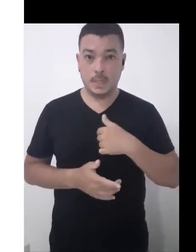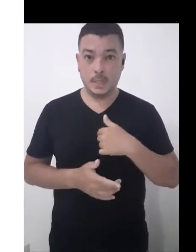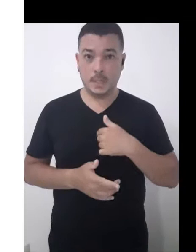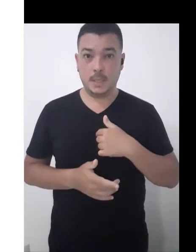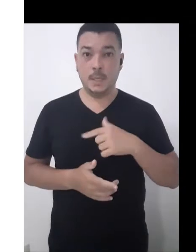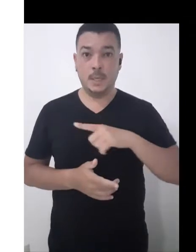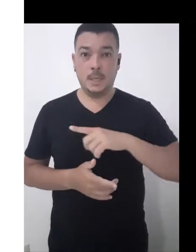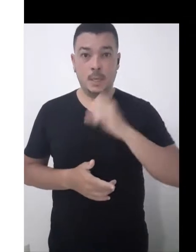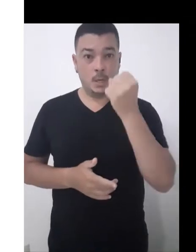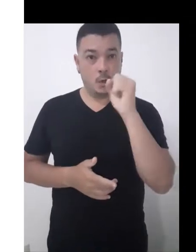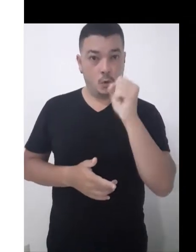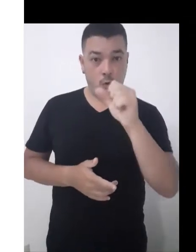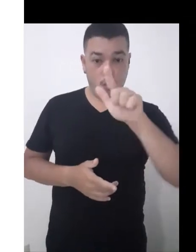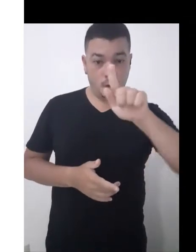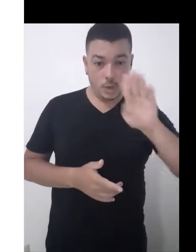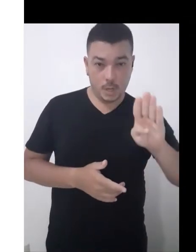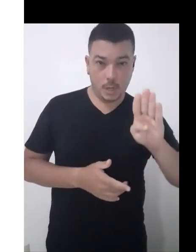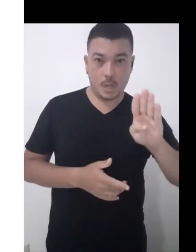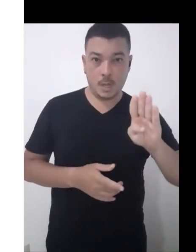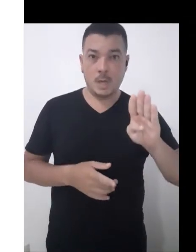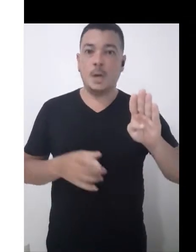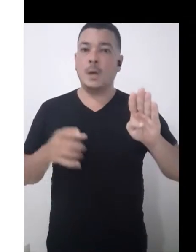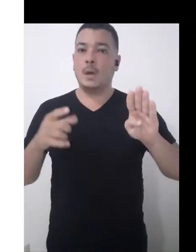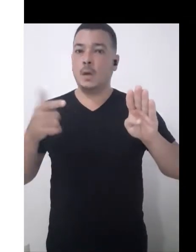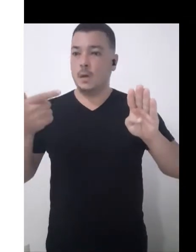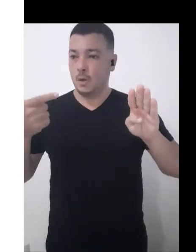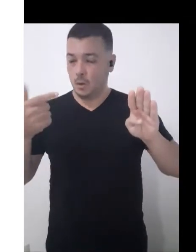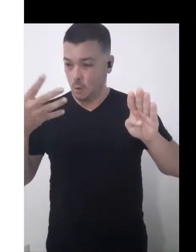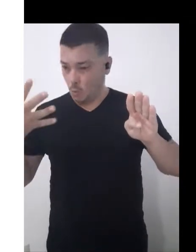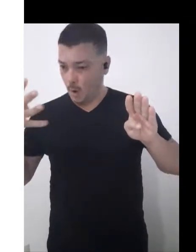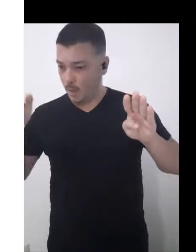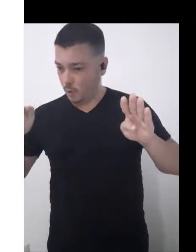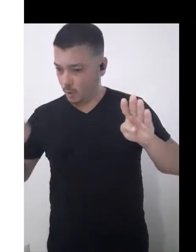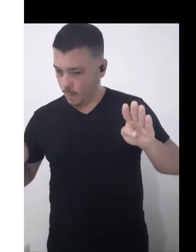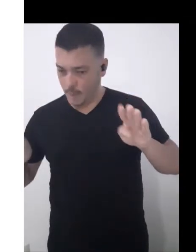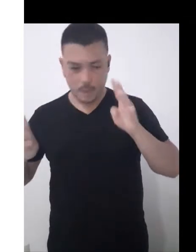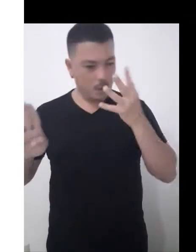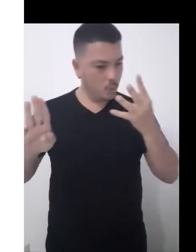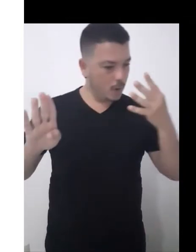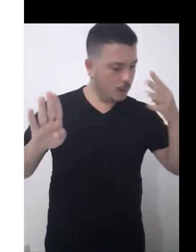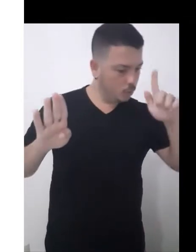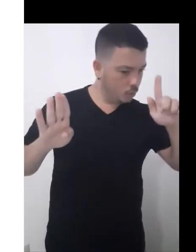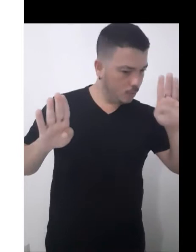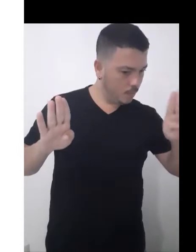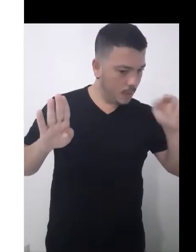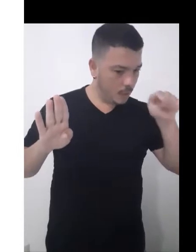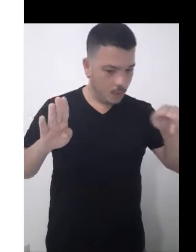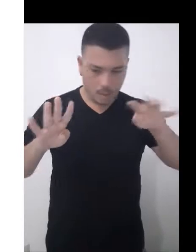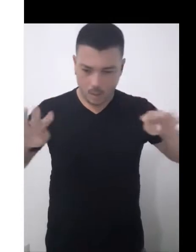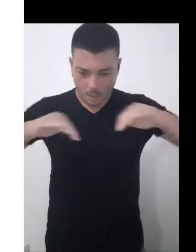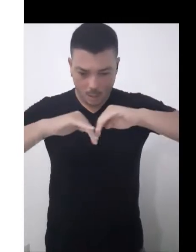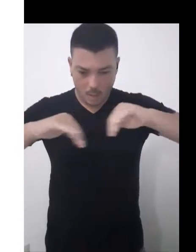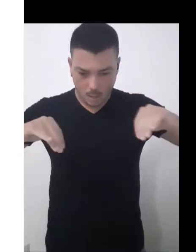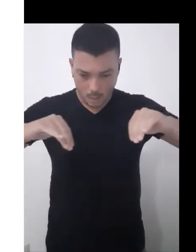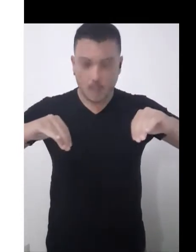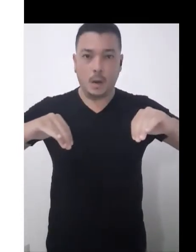GB Dual Channel, 4 GB em uma memória, 4 GB em outro módulo de memória, eu consigo acessar